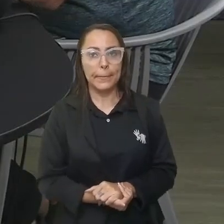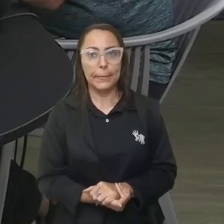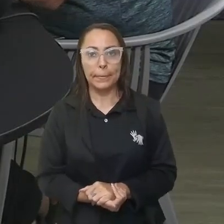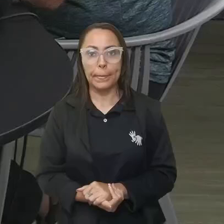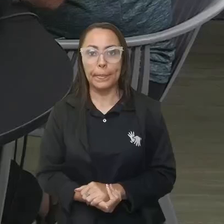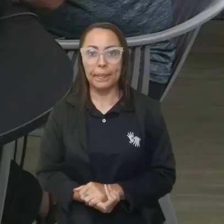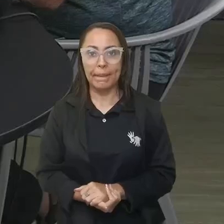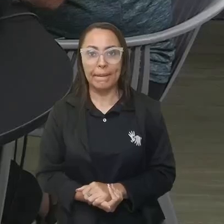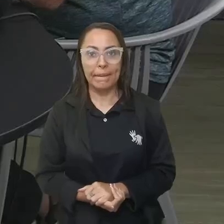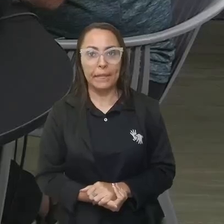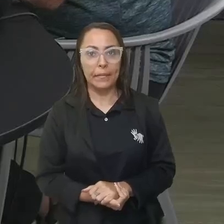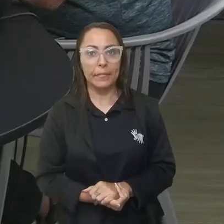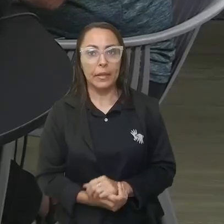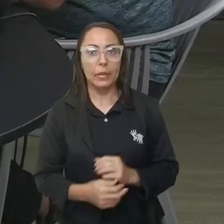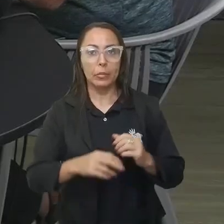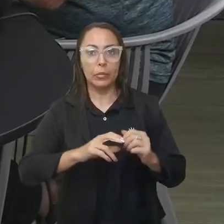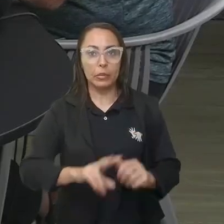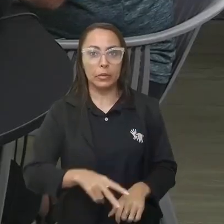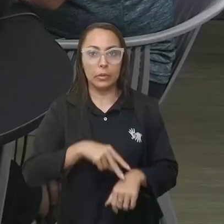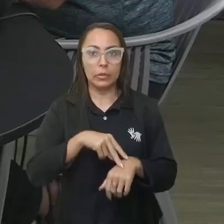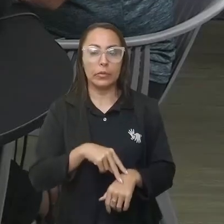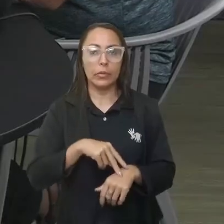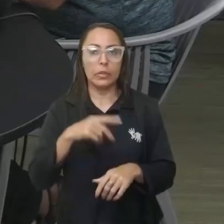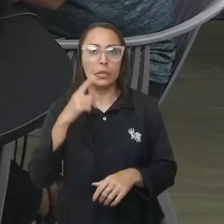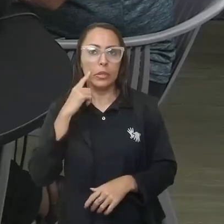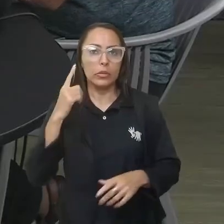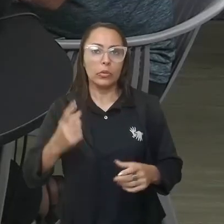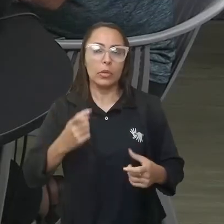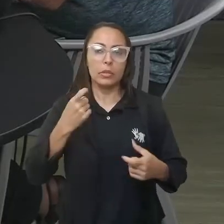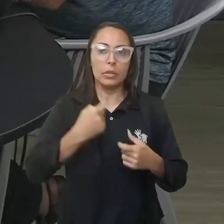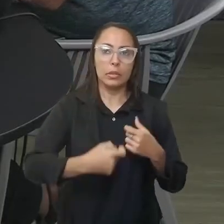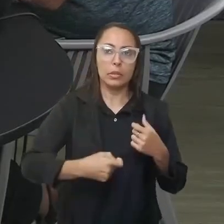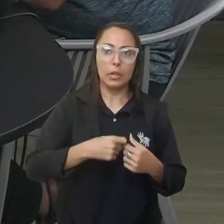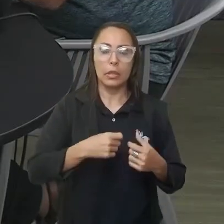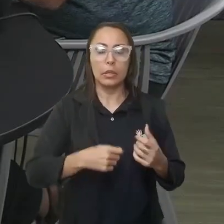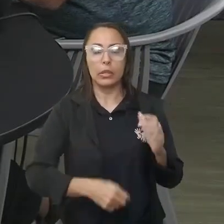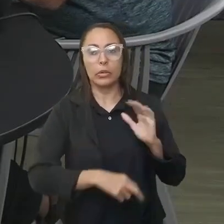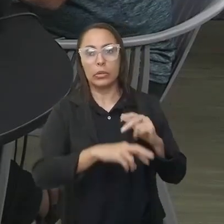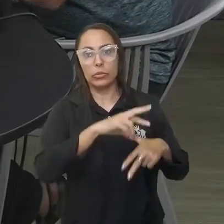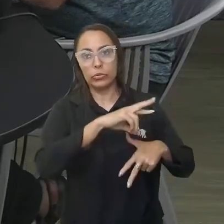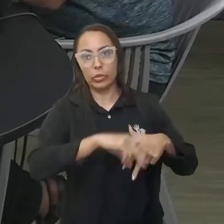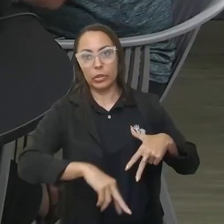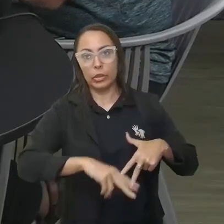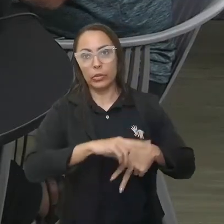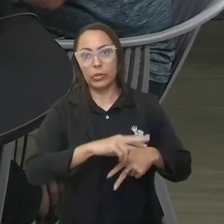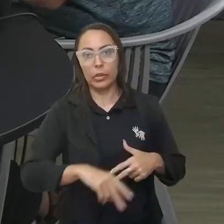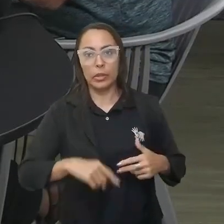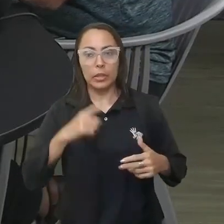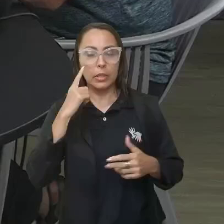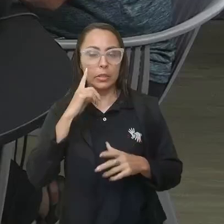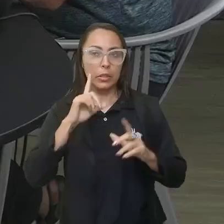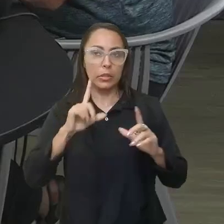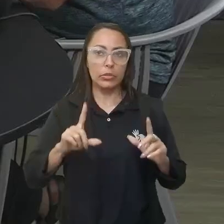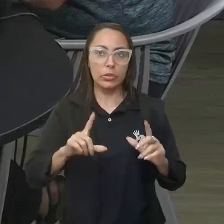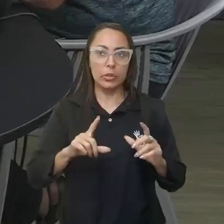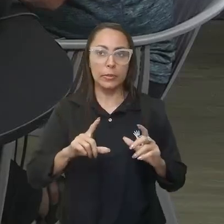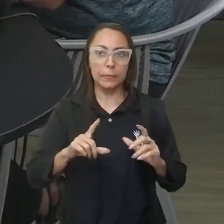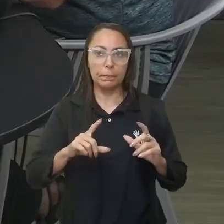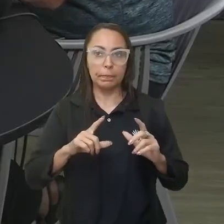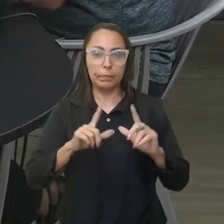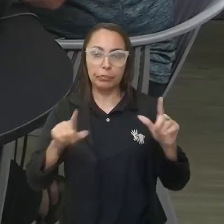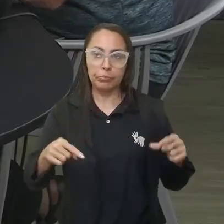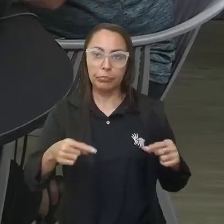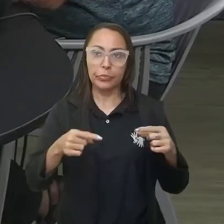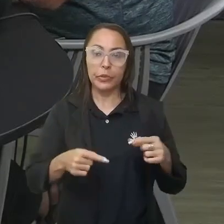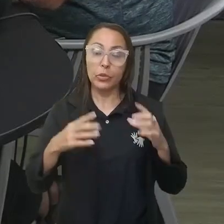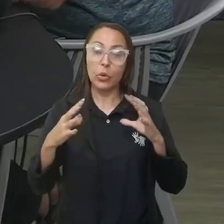a posição de vocês enquanto tratar com essa questão de sexualidade, de gênero dentro das escolas, existem conflitos. Então, quando eu